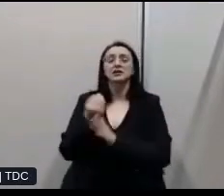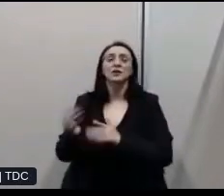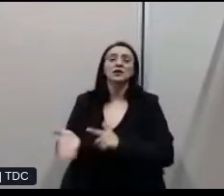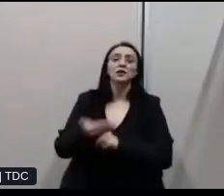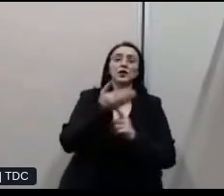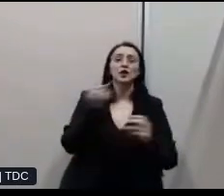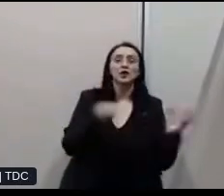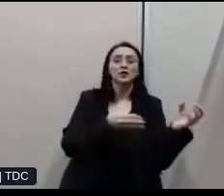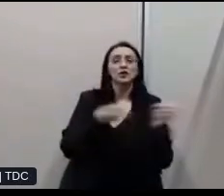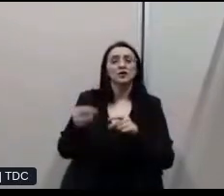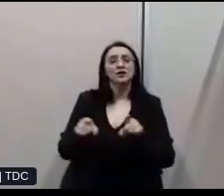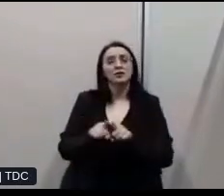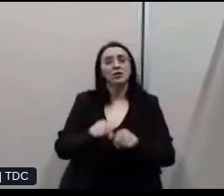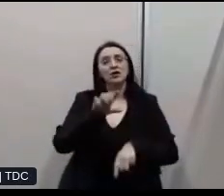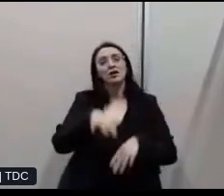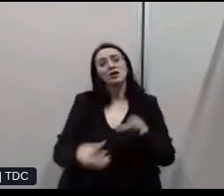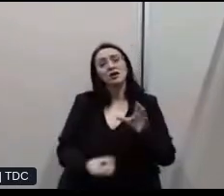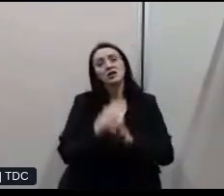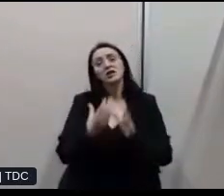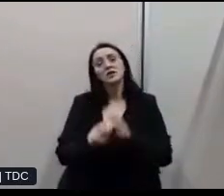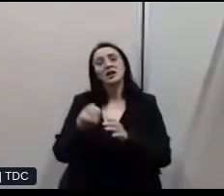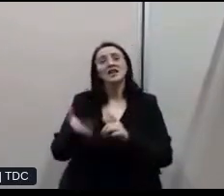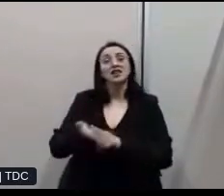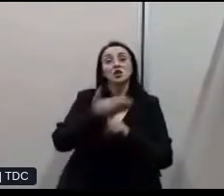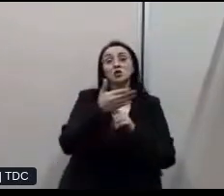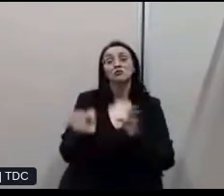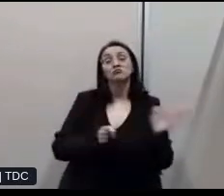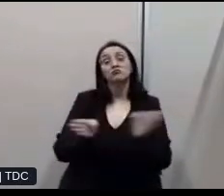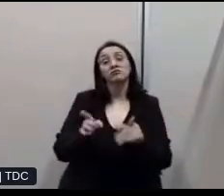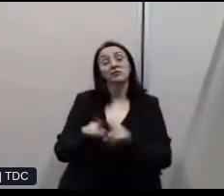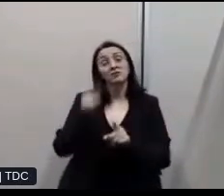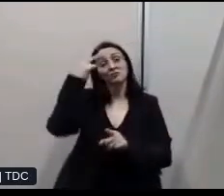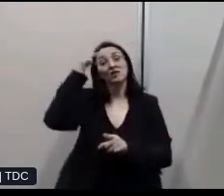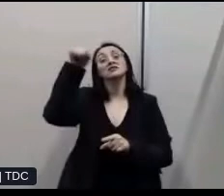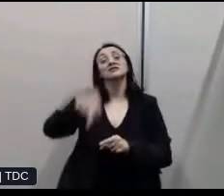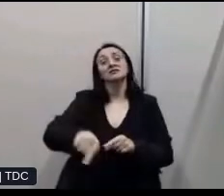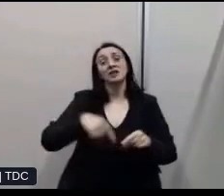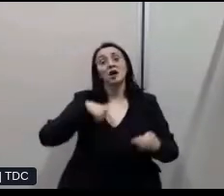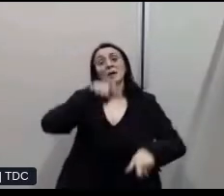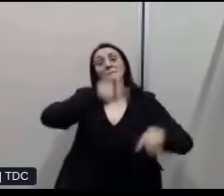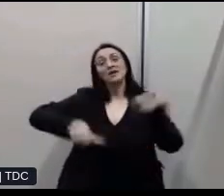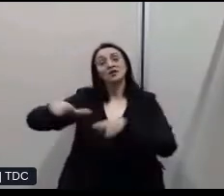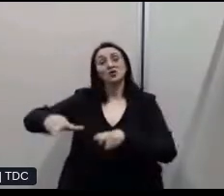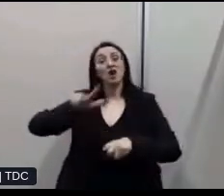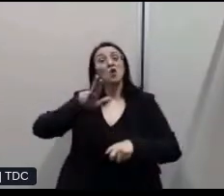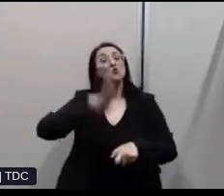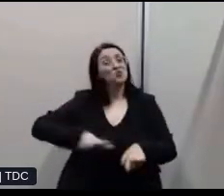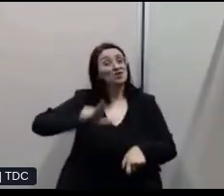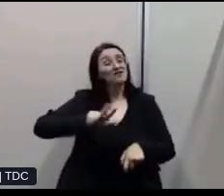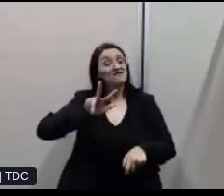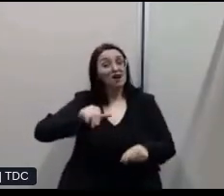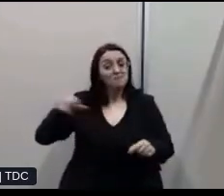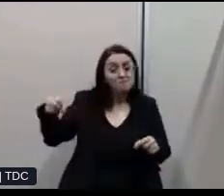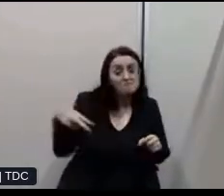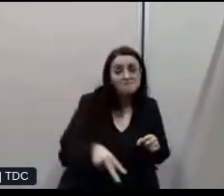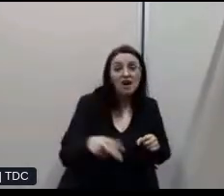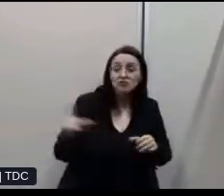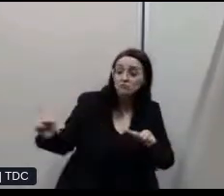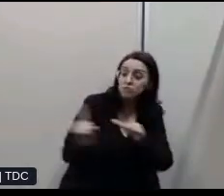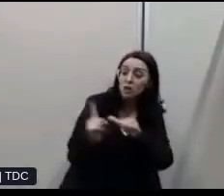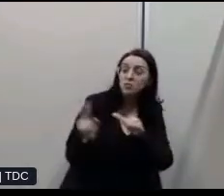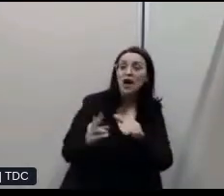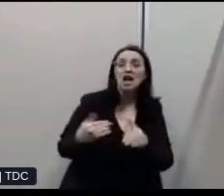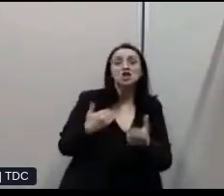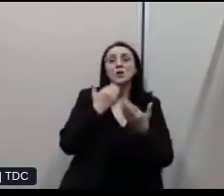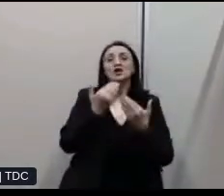novas tecnologias, quando a gente está falando em criação de tecnologia assistiva, a gente precisa ter as pessoas que vão usar essas tecnologias envolvidas.